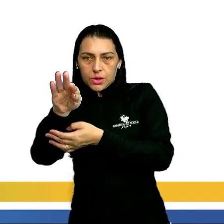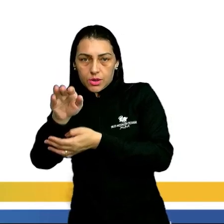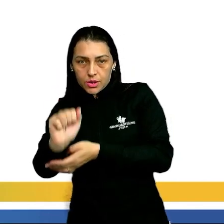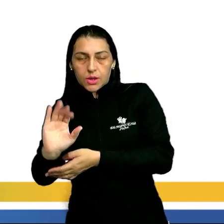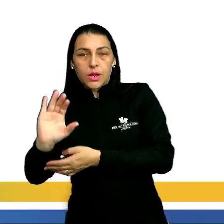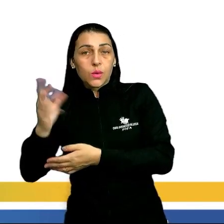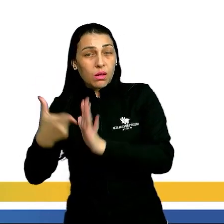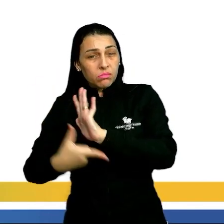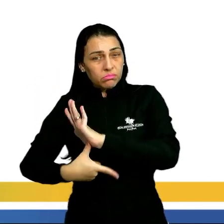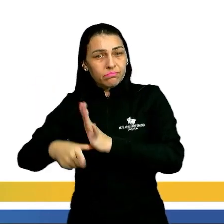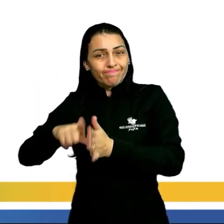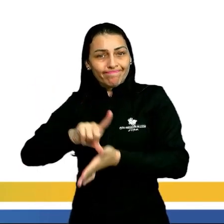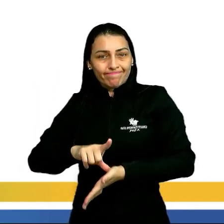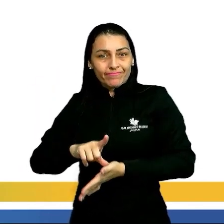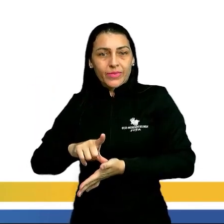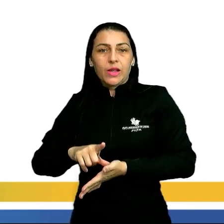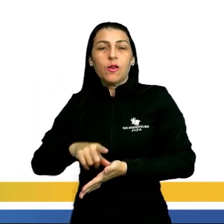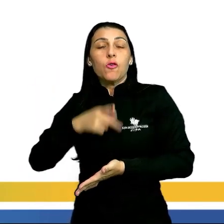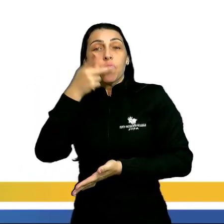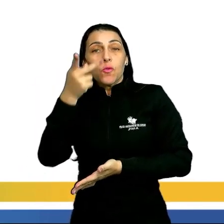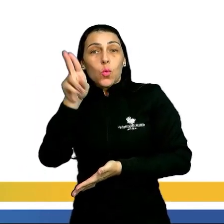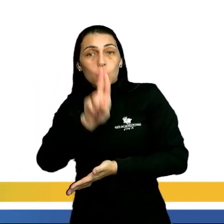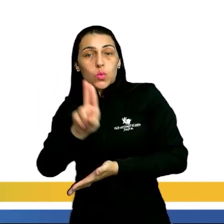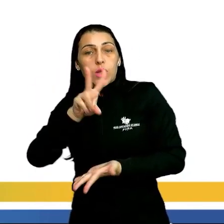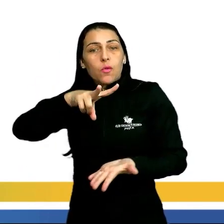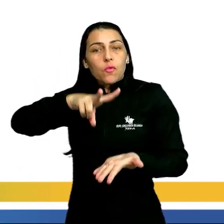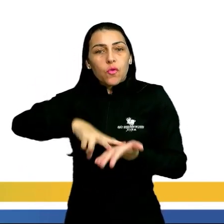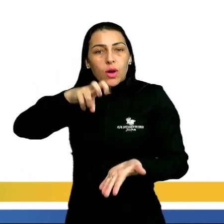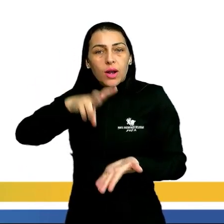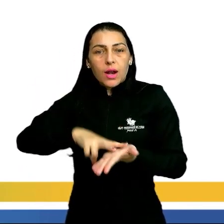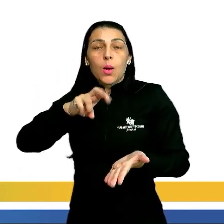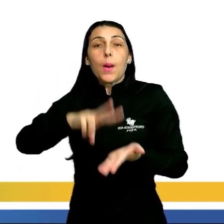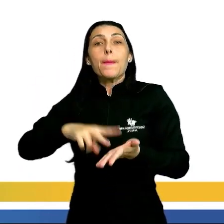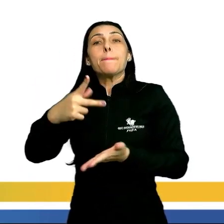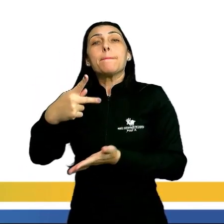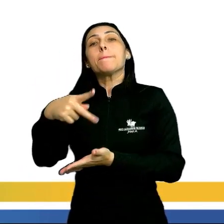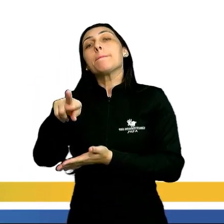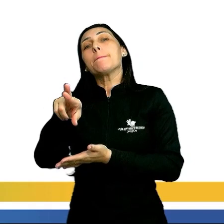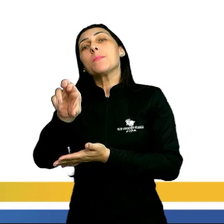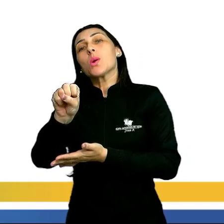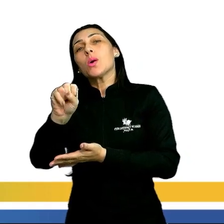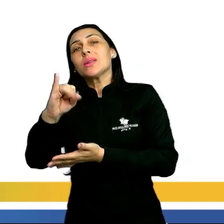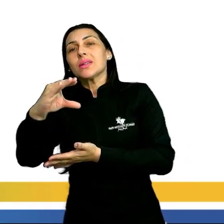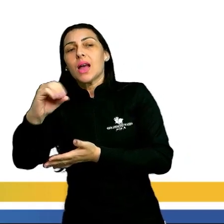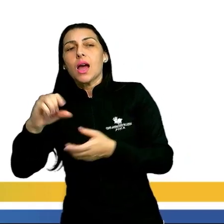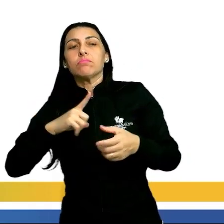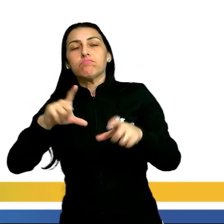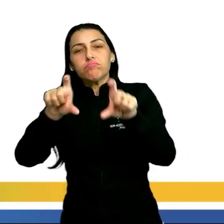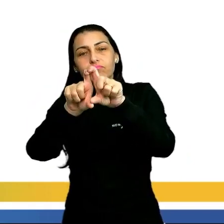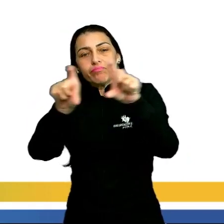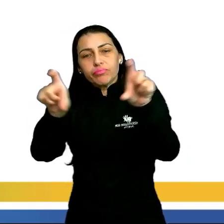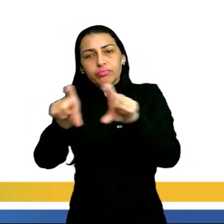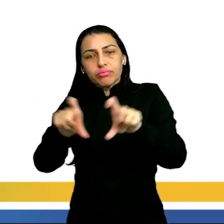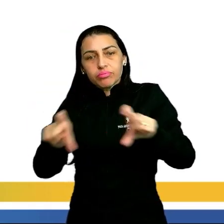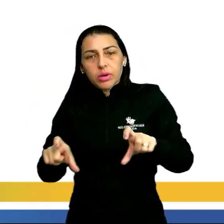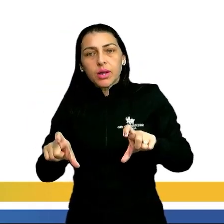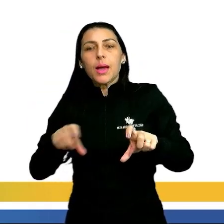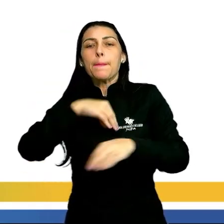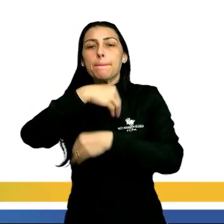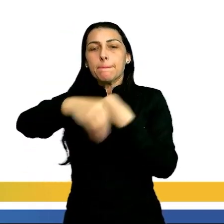forma antecipatória. Então ele tem uma produção que antecede a poesia modernista, por isso que muito se coloca ele